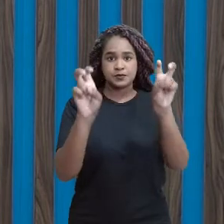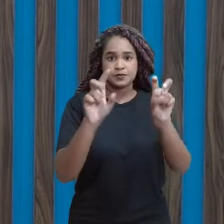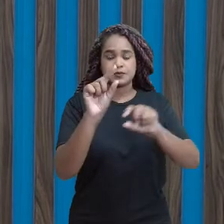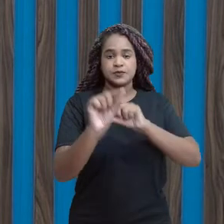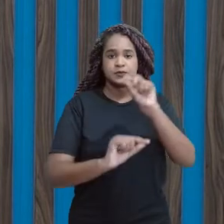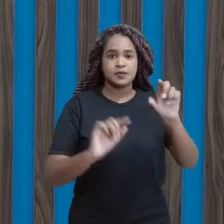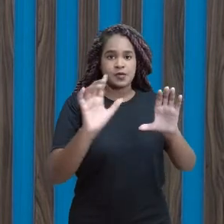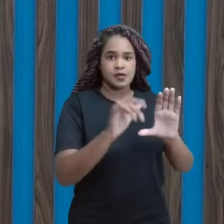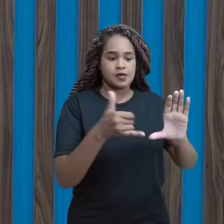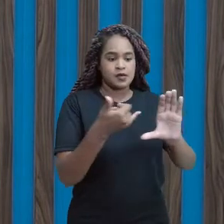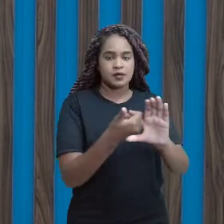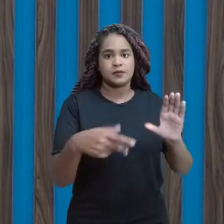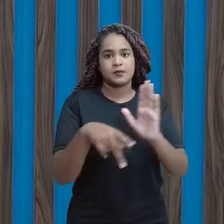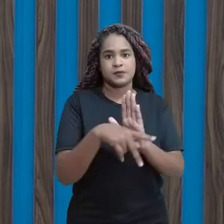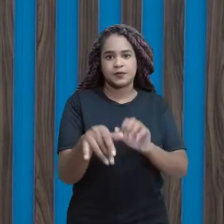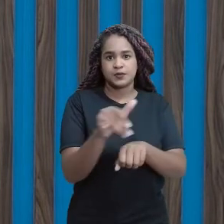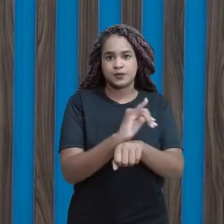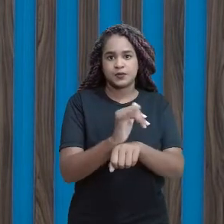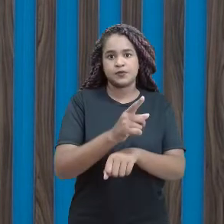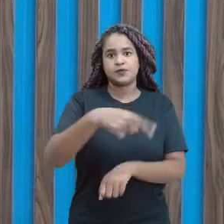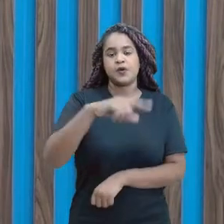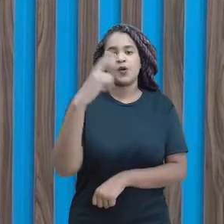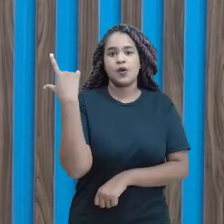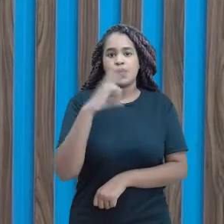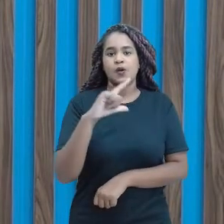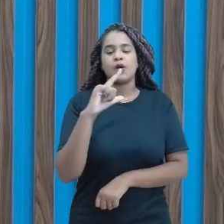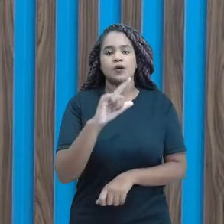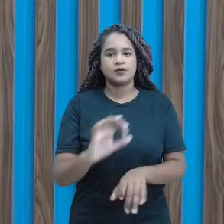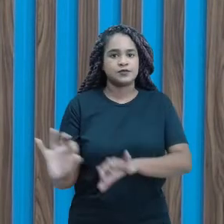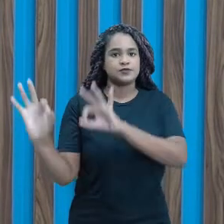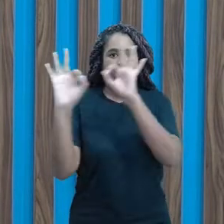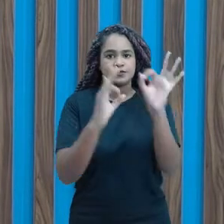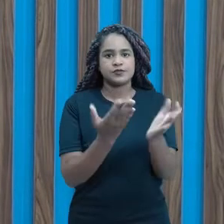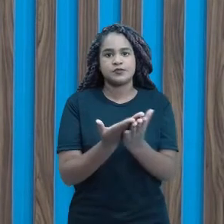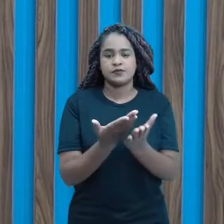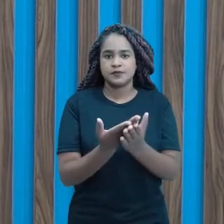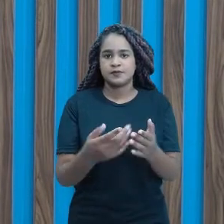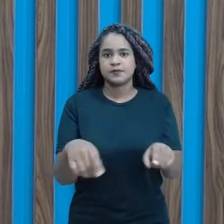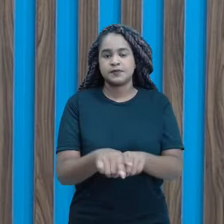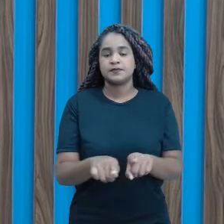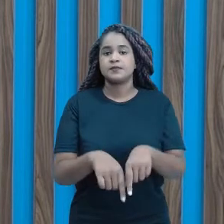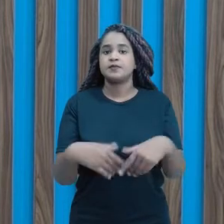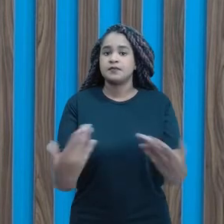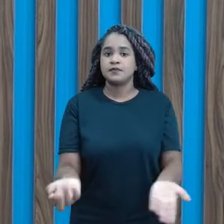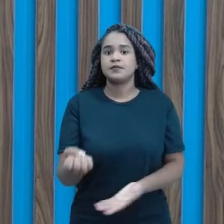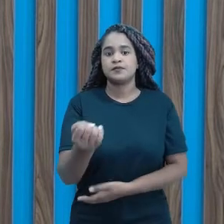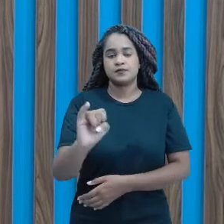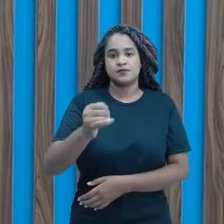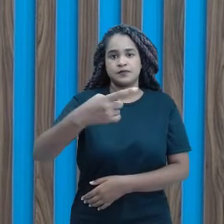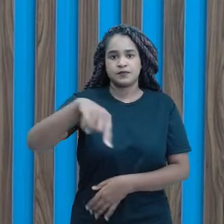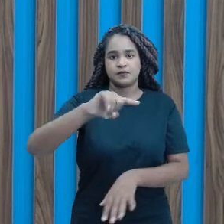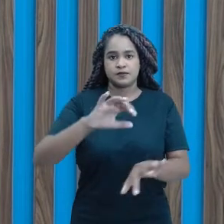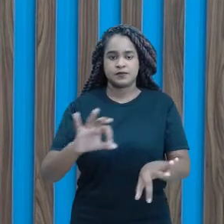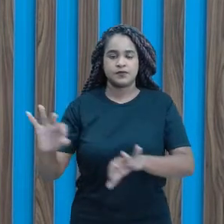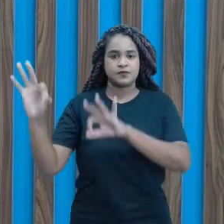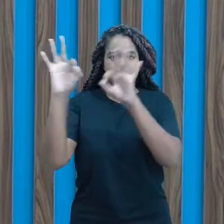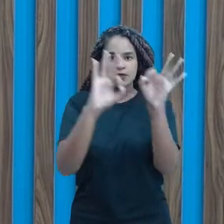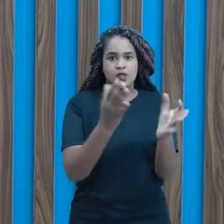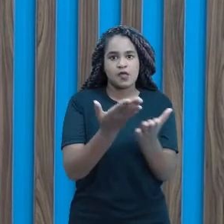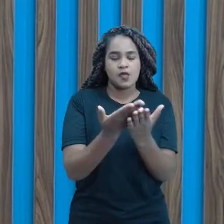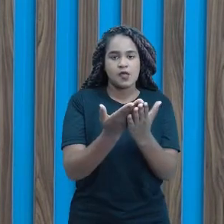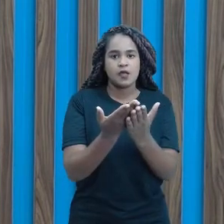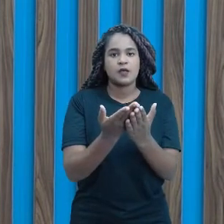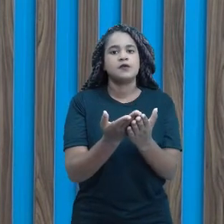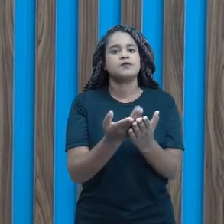acompanhar as nossas aulas também, certo? Então, para assistir essa aula, você que está assistindo aí pela TV, e